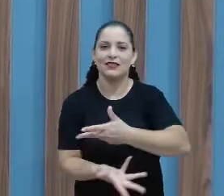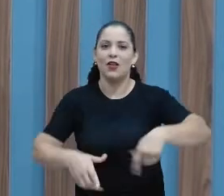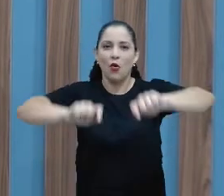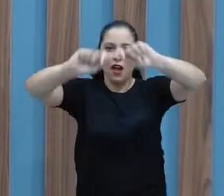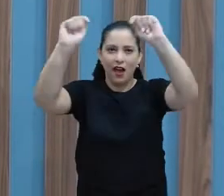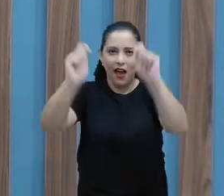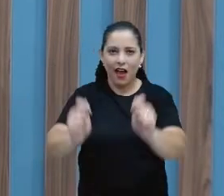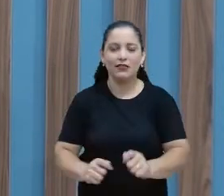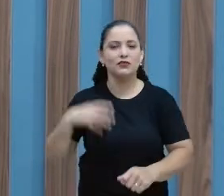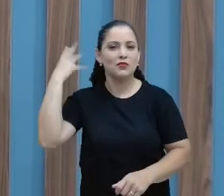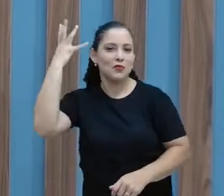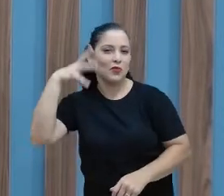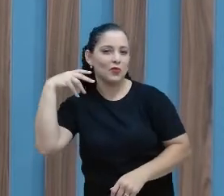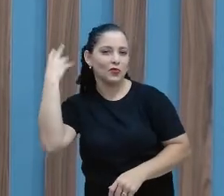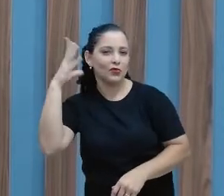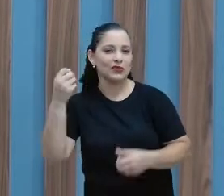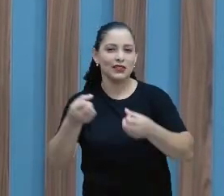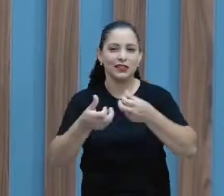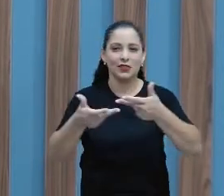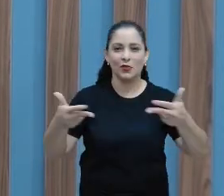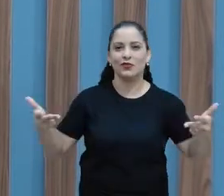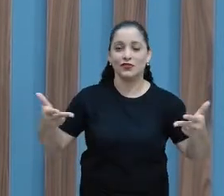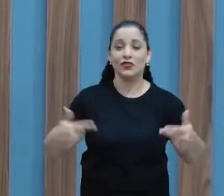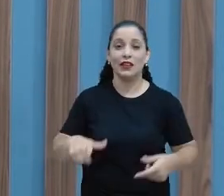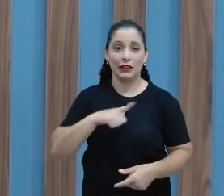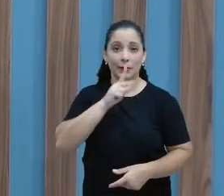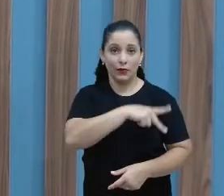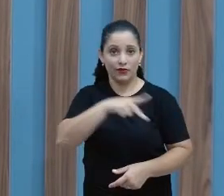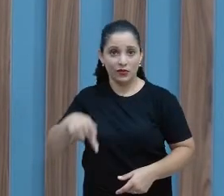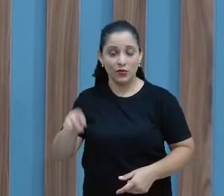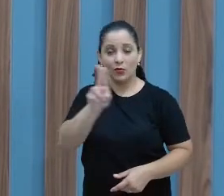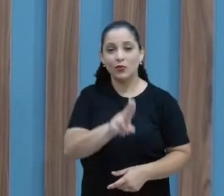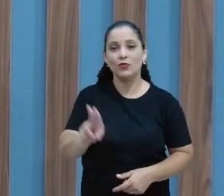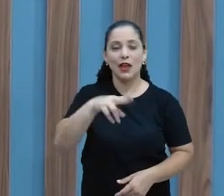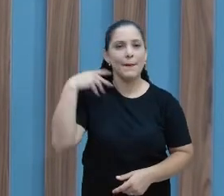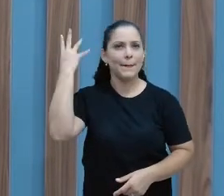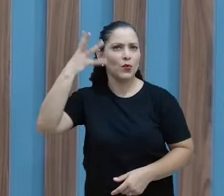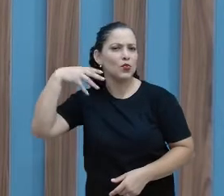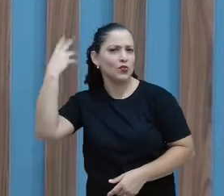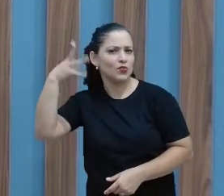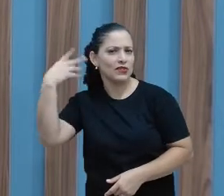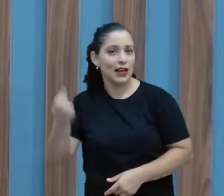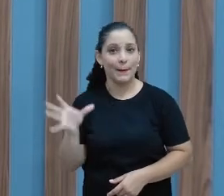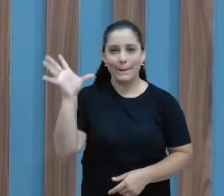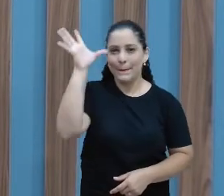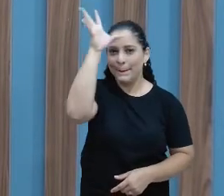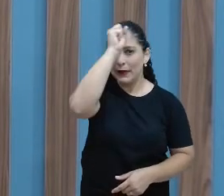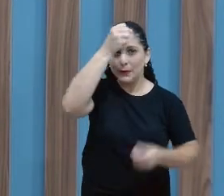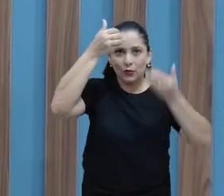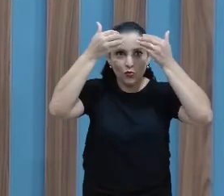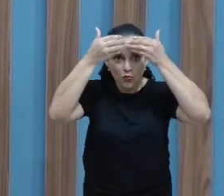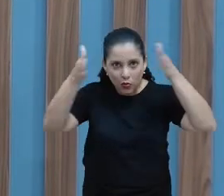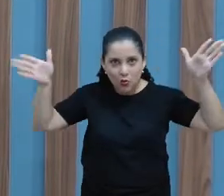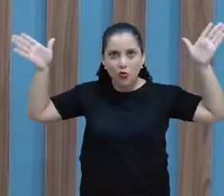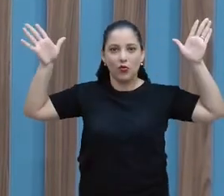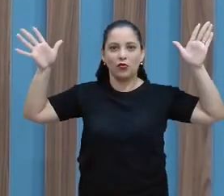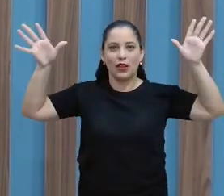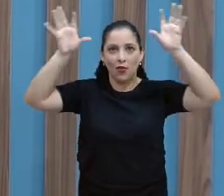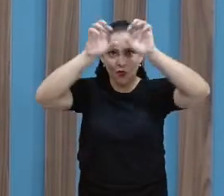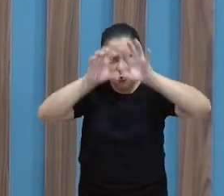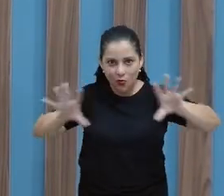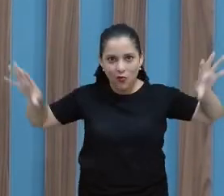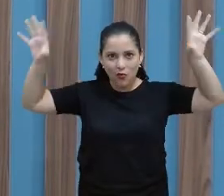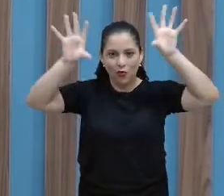a música, porque tem muito professor que usa a música também para o aprendizado, né? Não só de matemática,